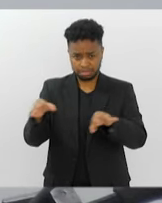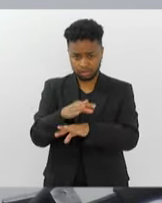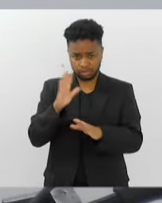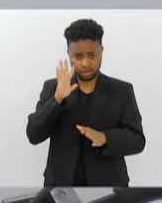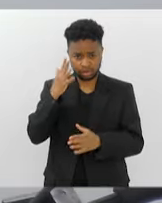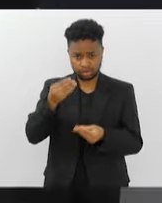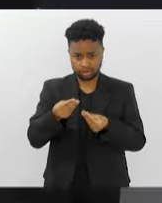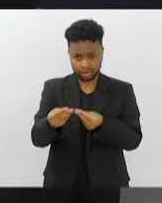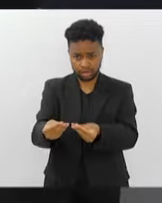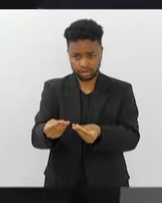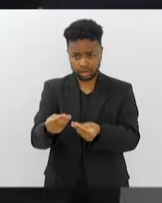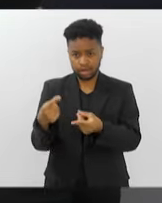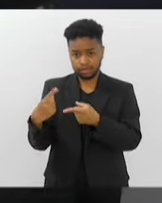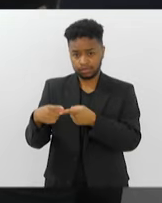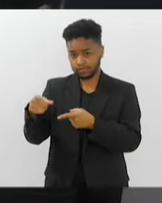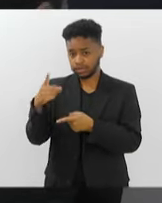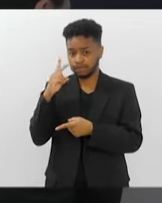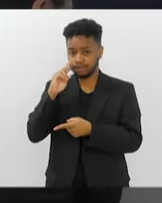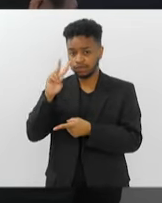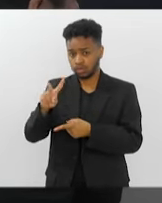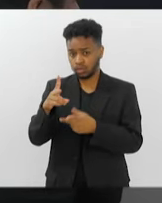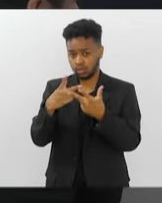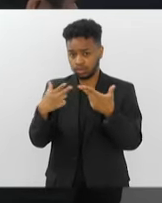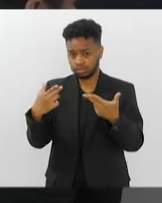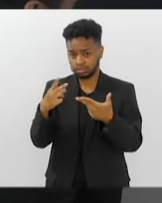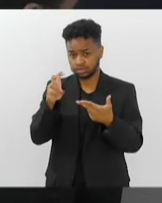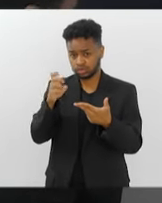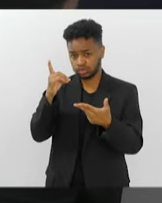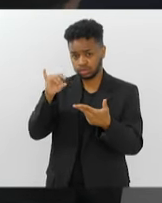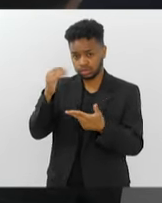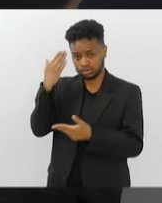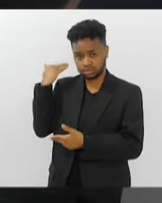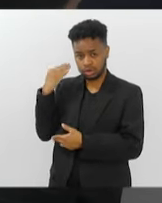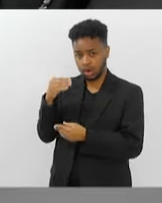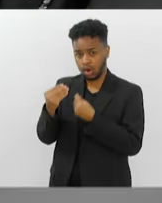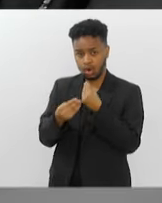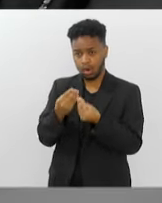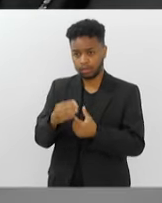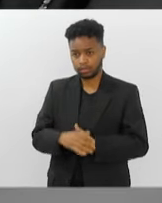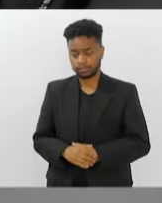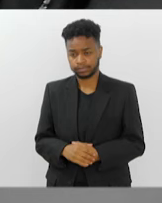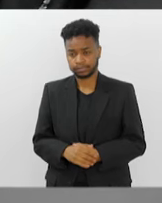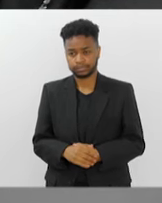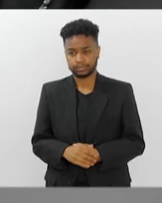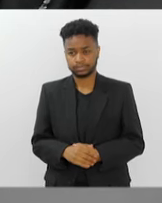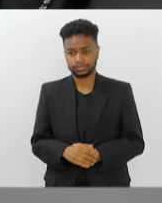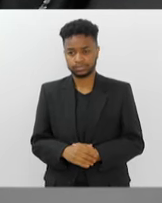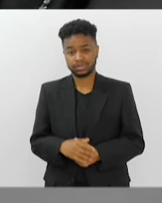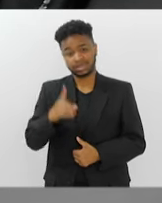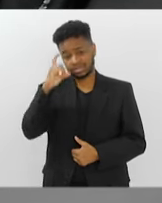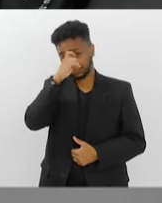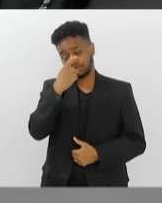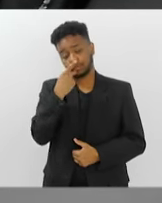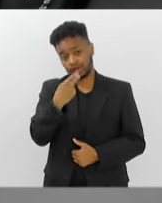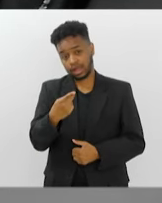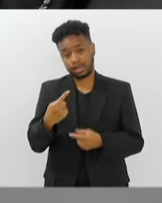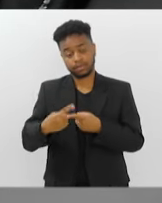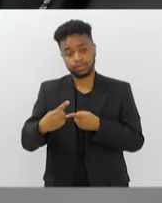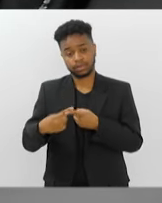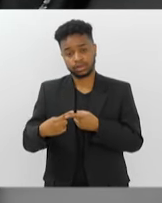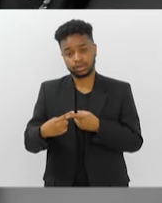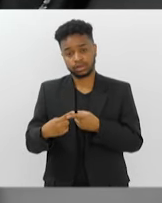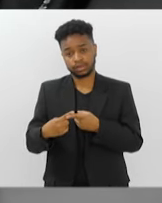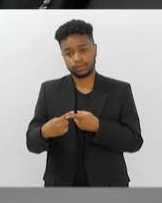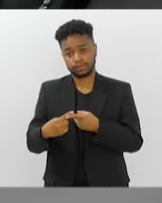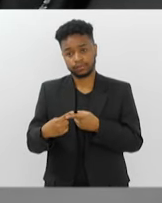horas diante do que o senhor viu deixando há 5 dias atrás do estágio que tava Deputado é difícil afirmar por quê Por